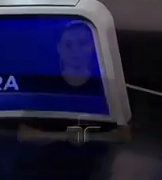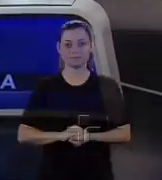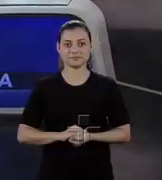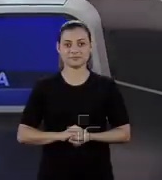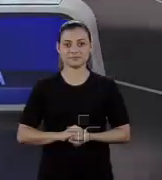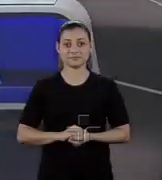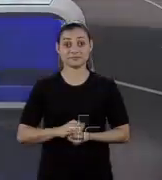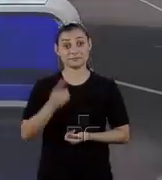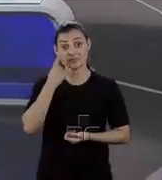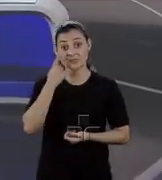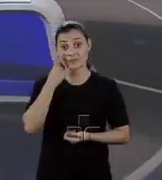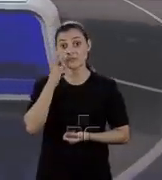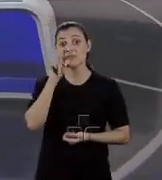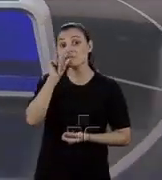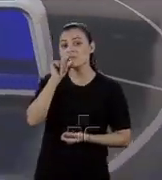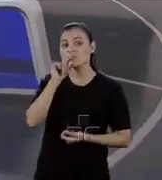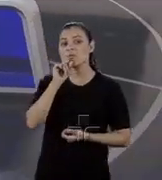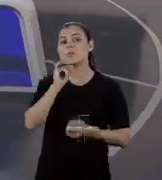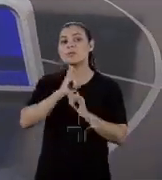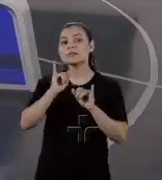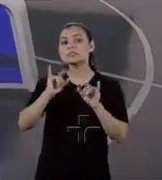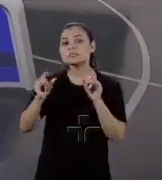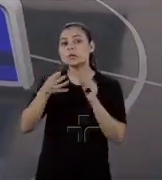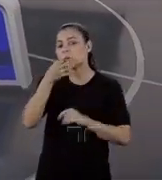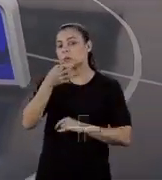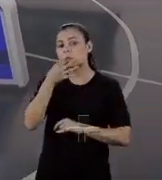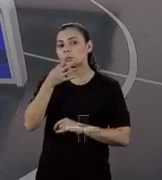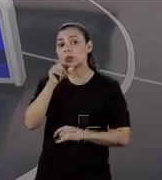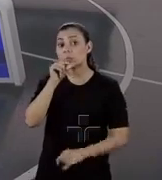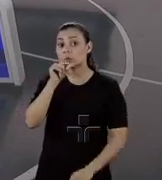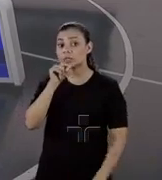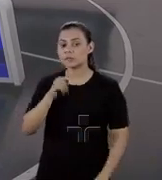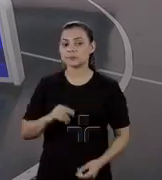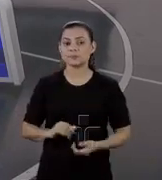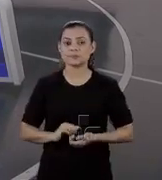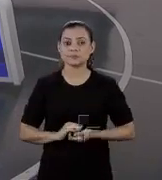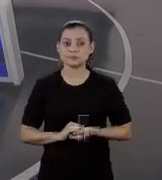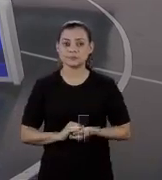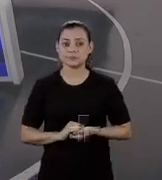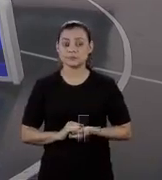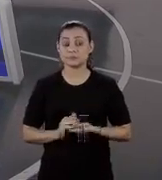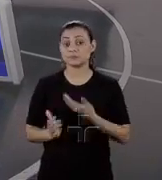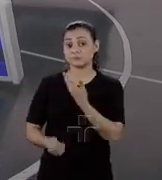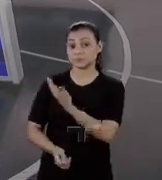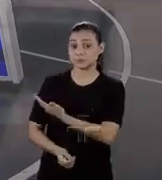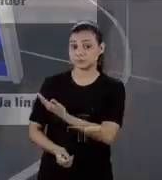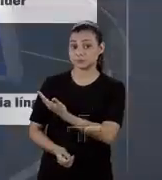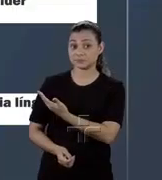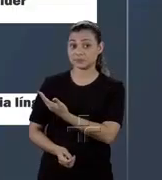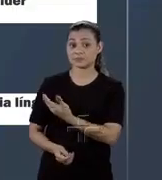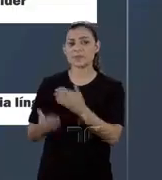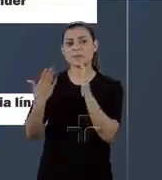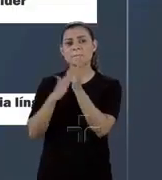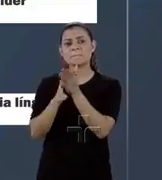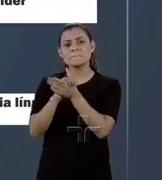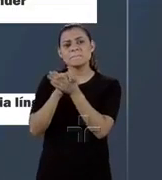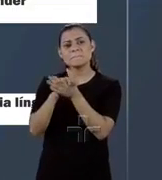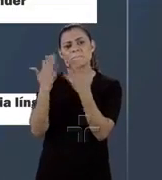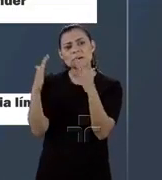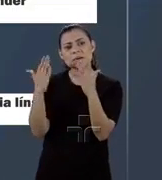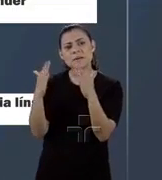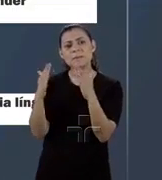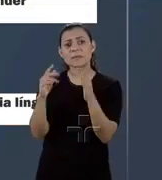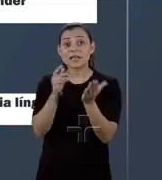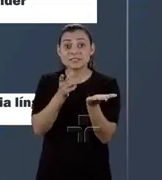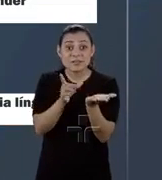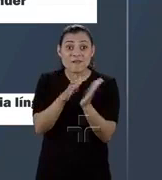Vamos ler algumas mensagens enviadas pelo nosso Twitter para vocês comentarem. O SCAF: parabéns a Panini pelos álbuns de figurinhas, deveriam usar